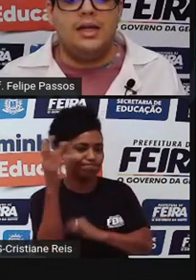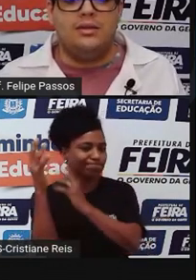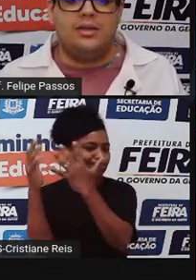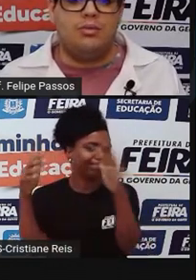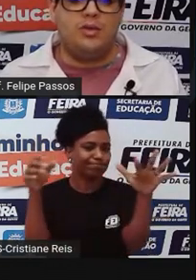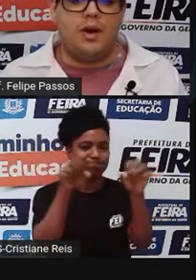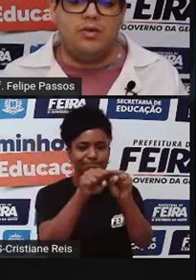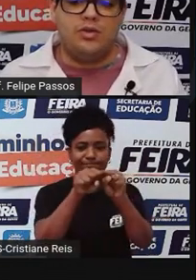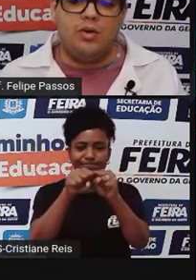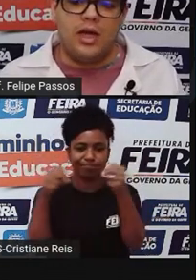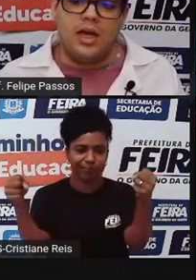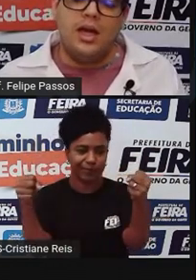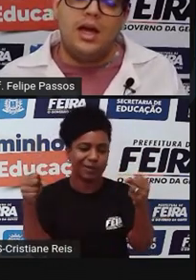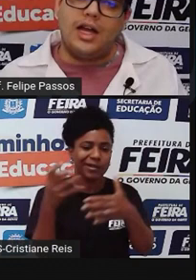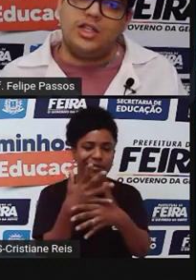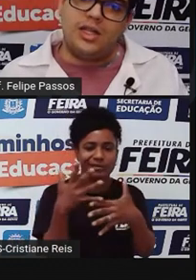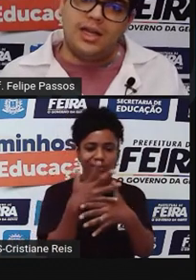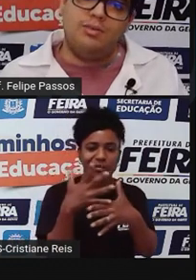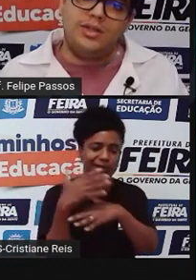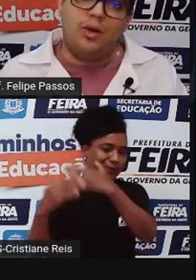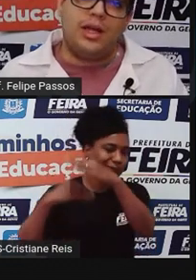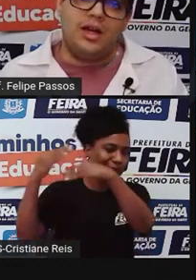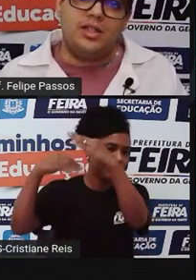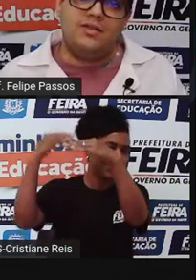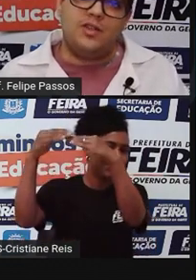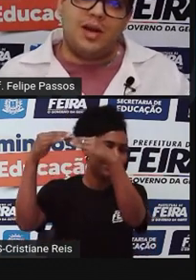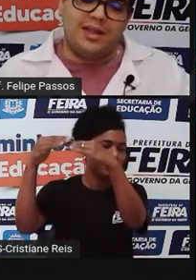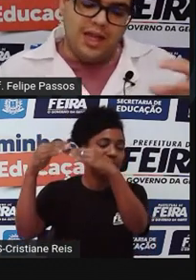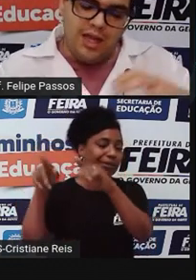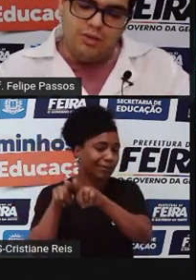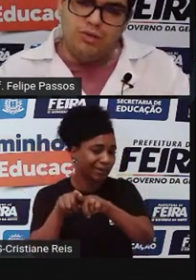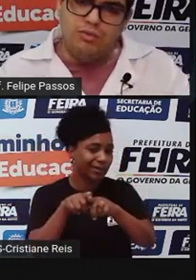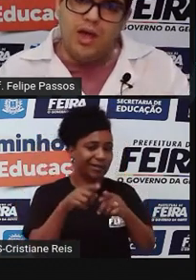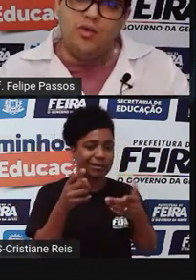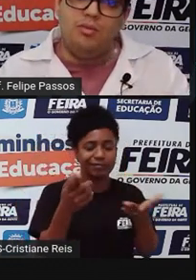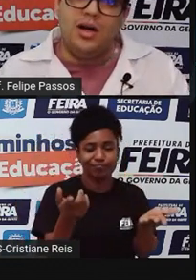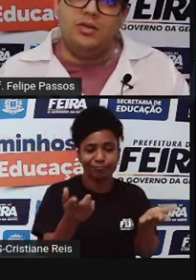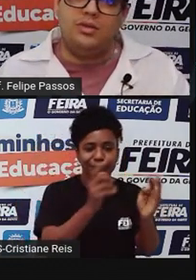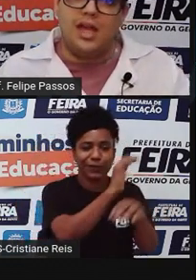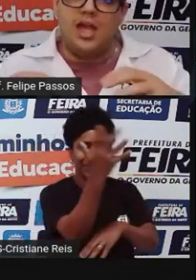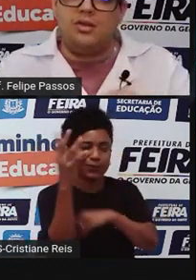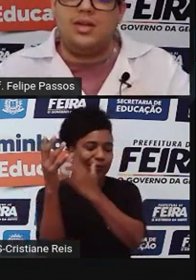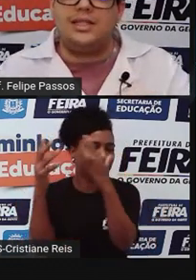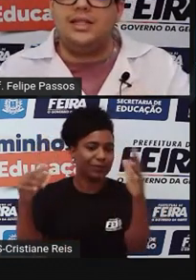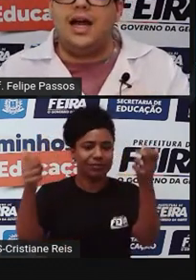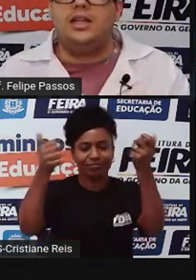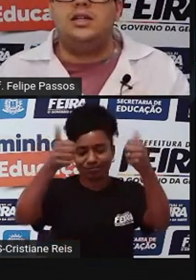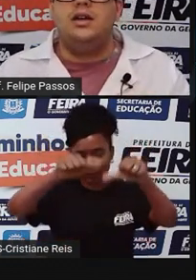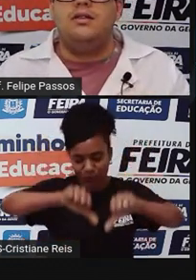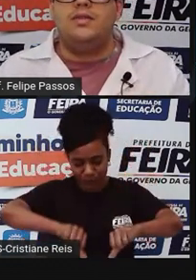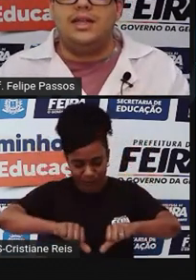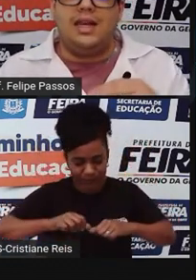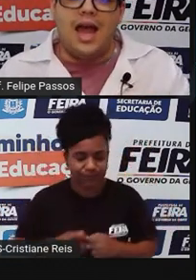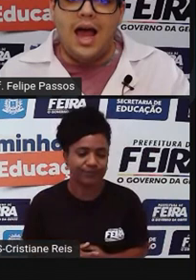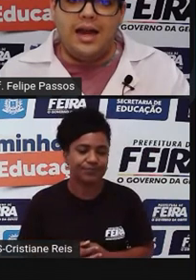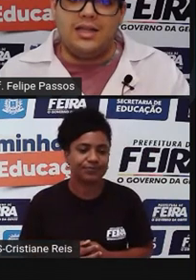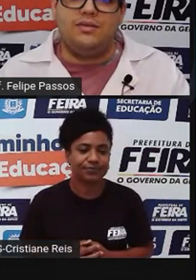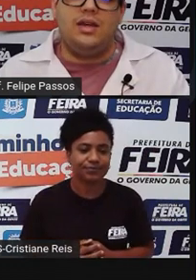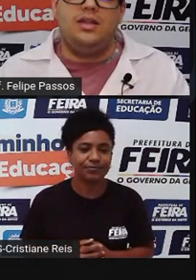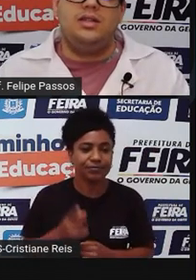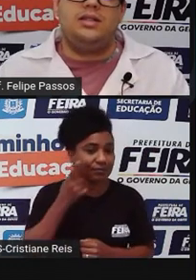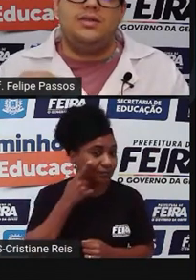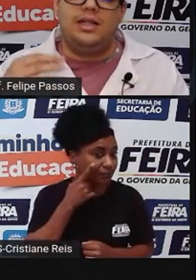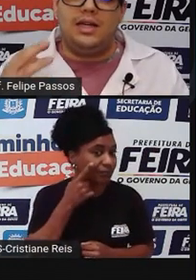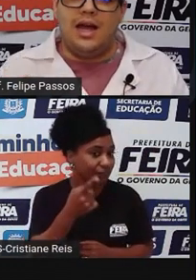tá não tem muito para onde correr a gente tem que buscar alternativas para dentro do meio urbano dentro da cidade você